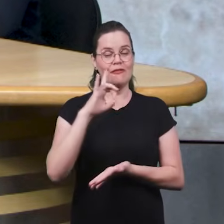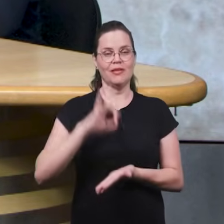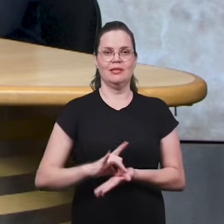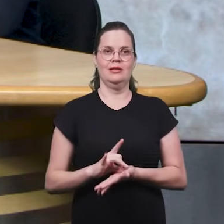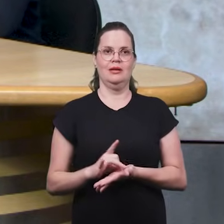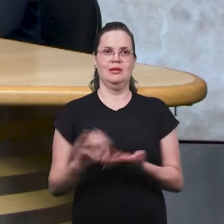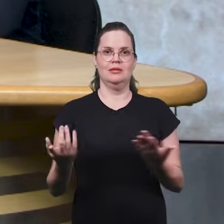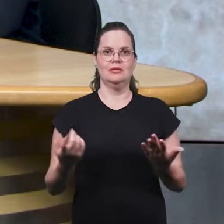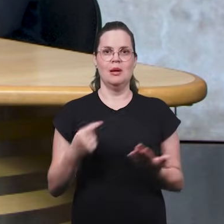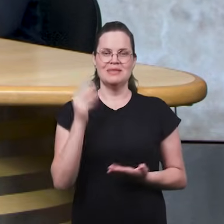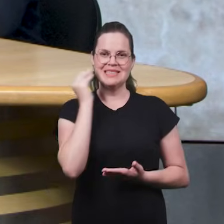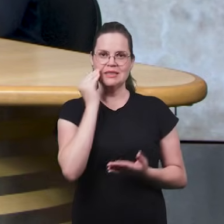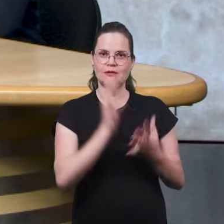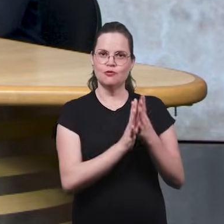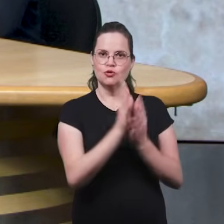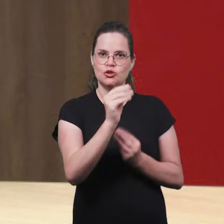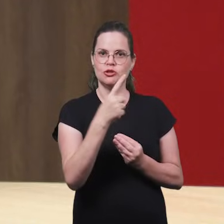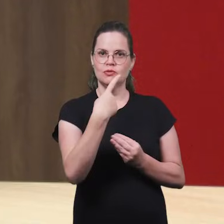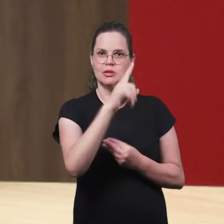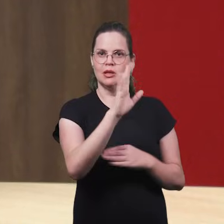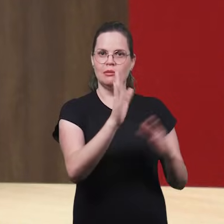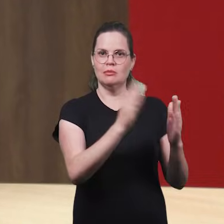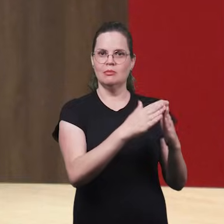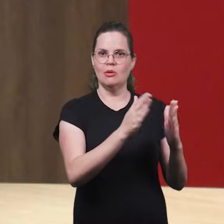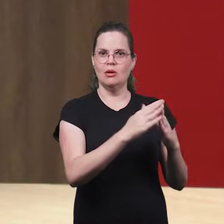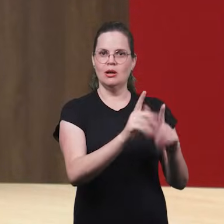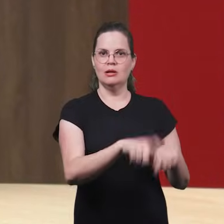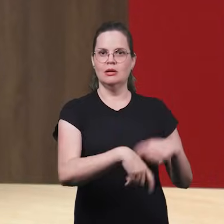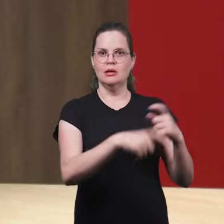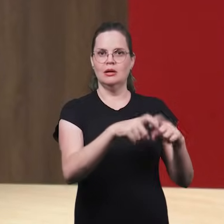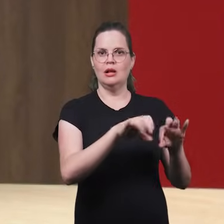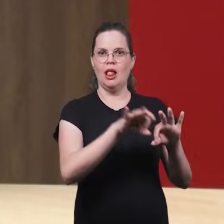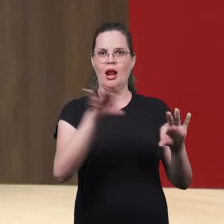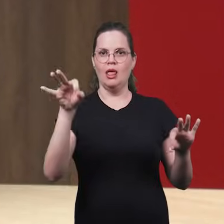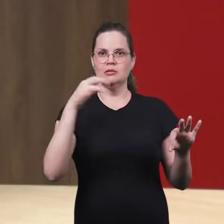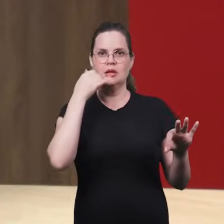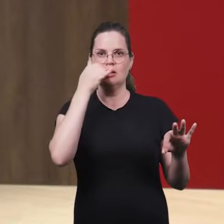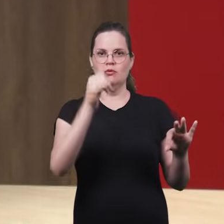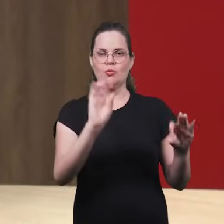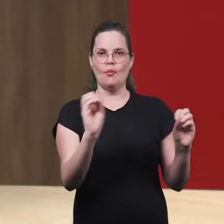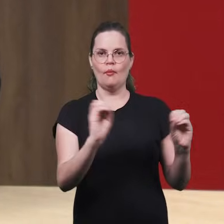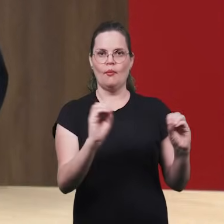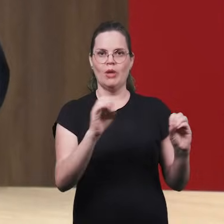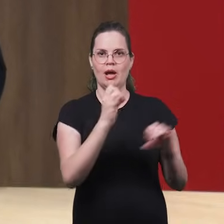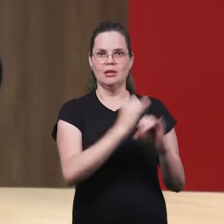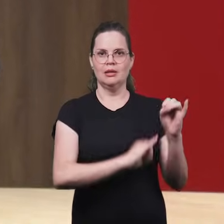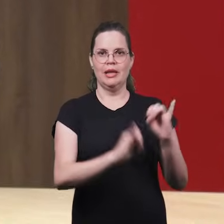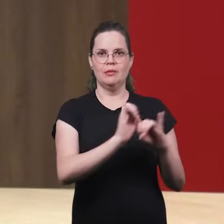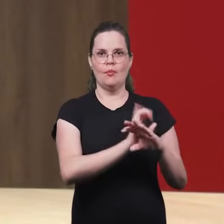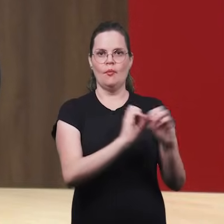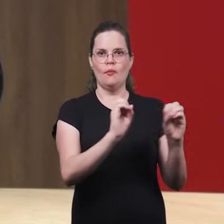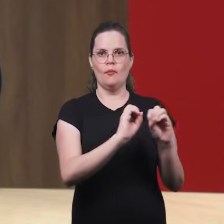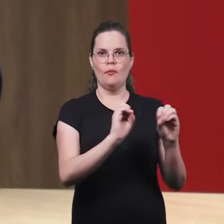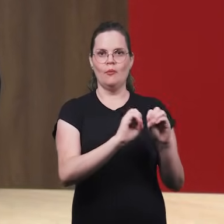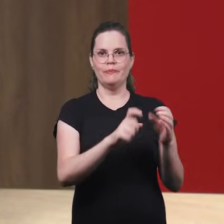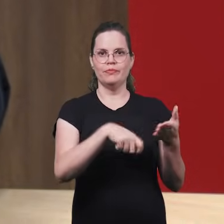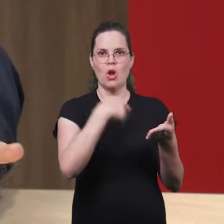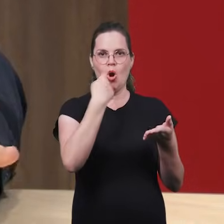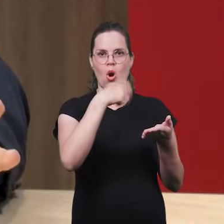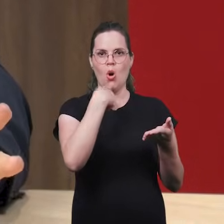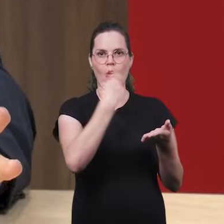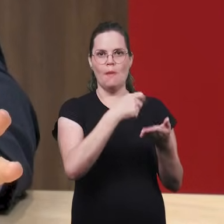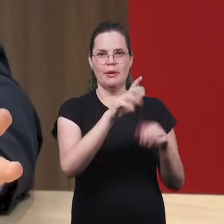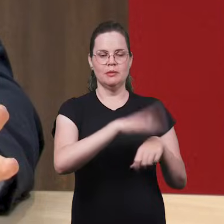Para você correr disso, você tem que ir morar no campo, sem telefone, sem internet, comendo do que